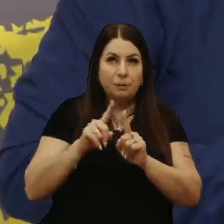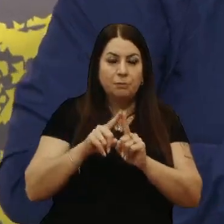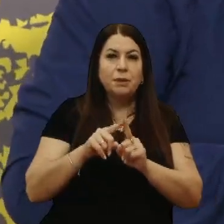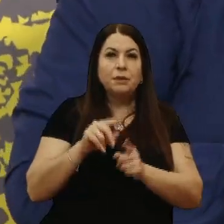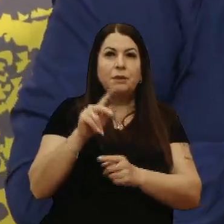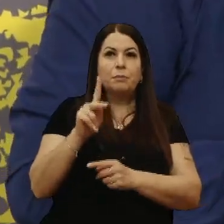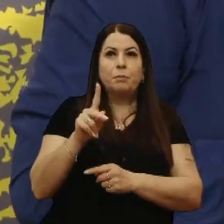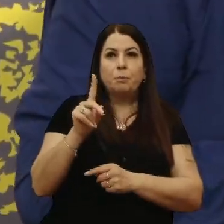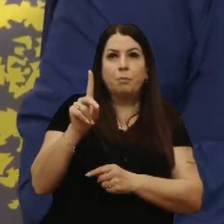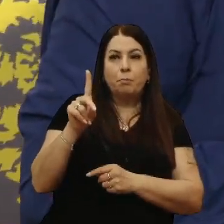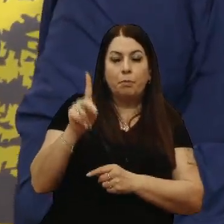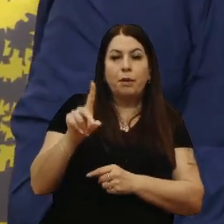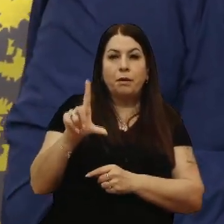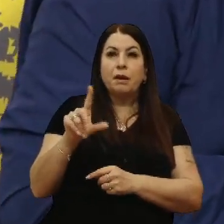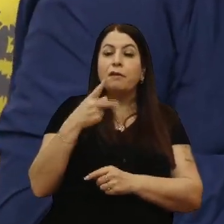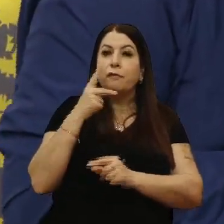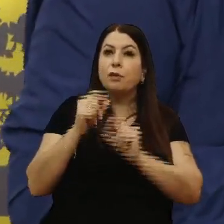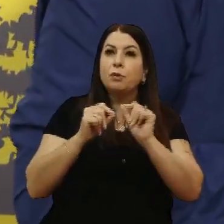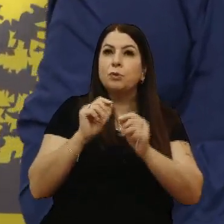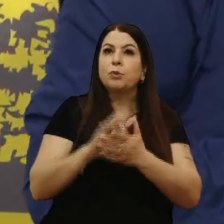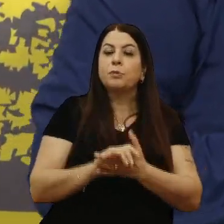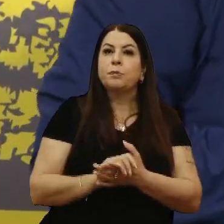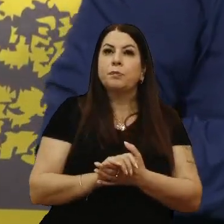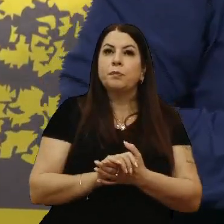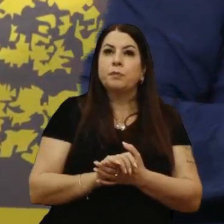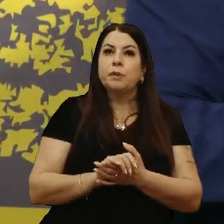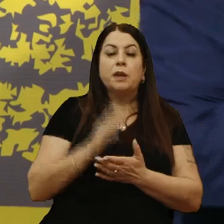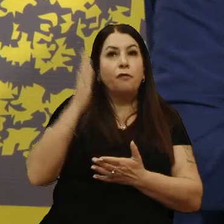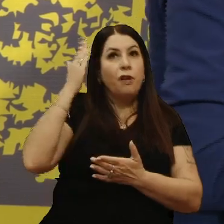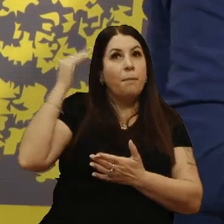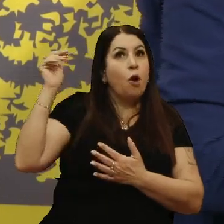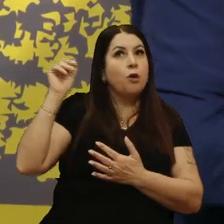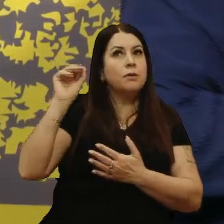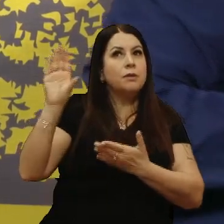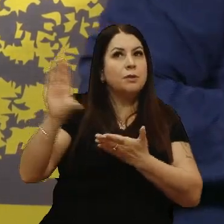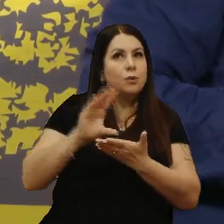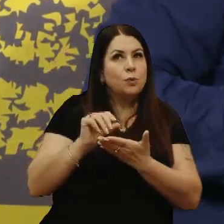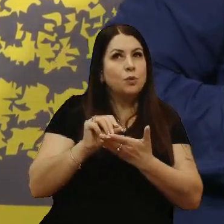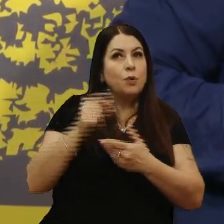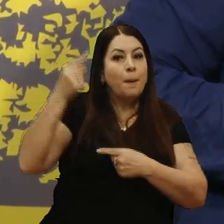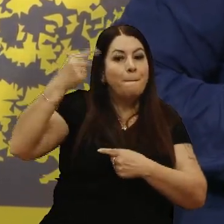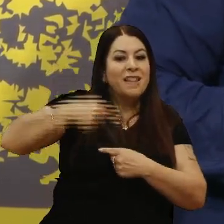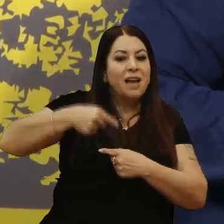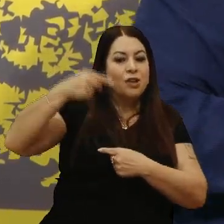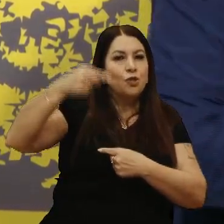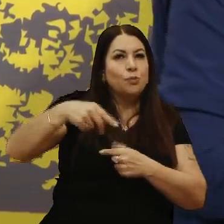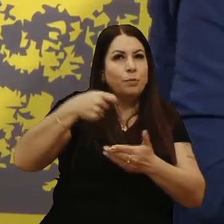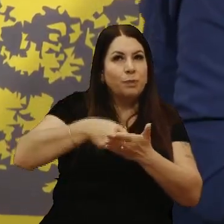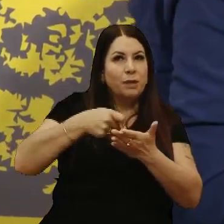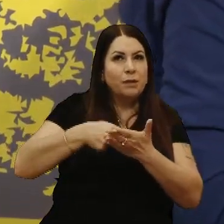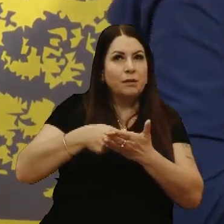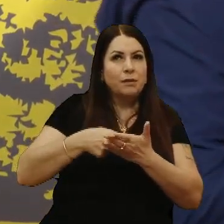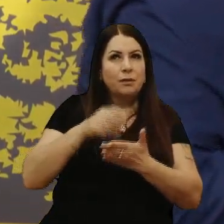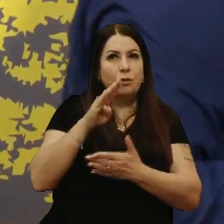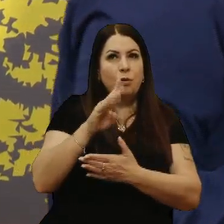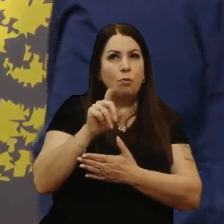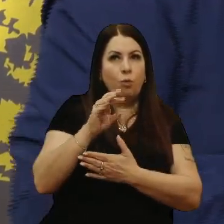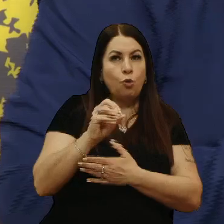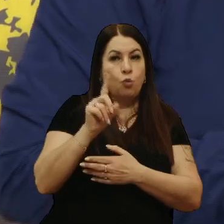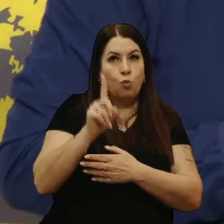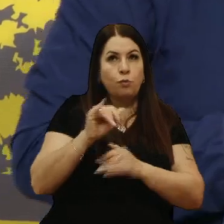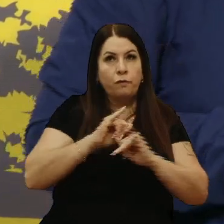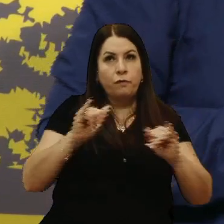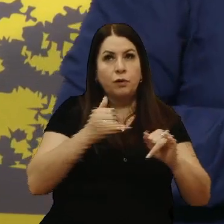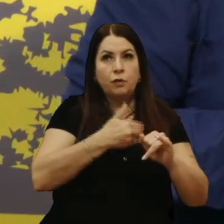do PL, que falou sobre as famosas concessões dos pedágios, agora do Bloco 1, que foi anunciado